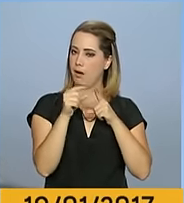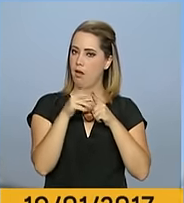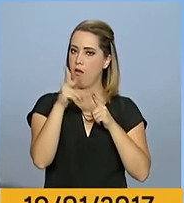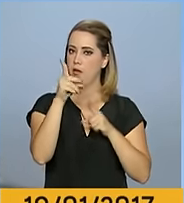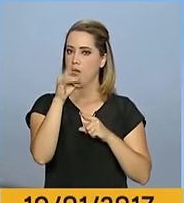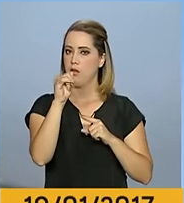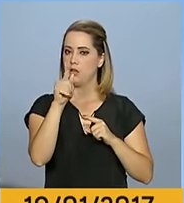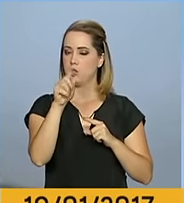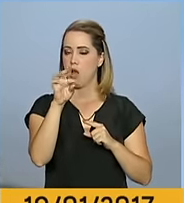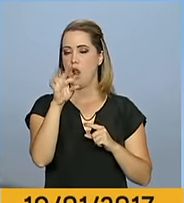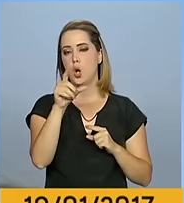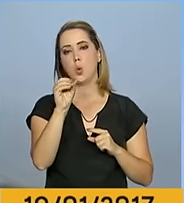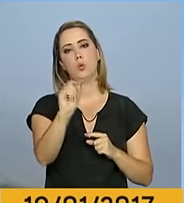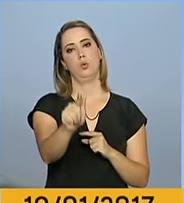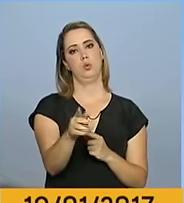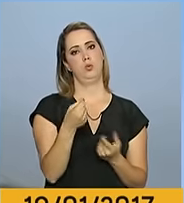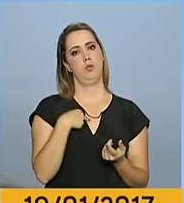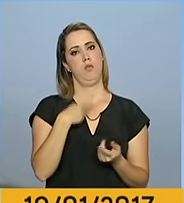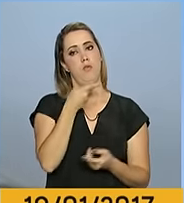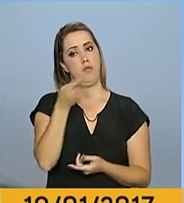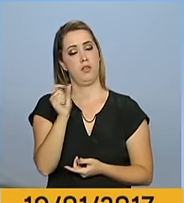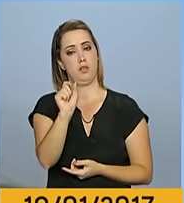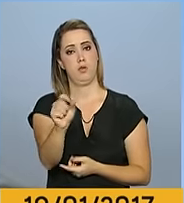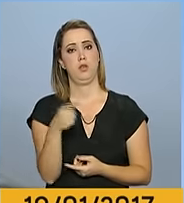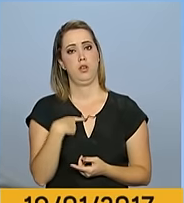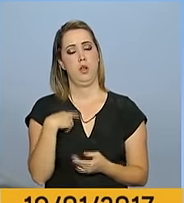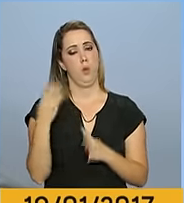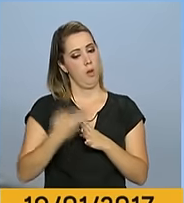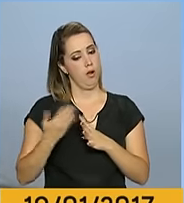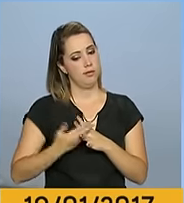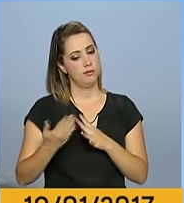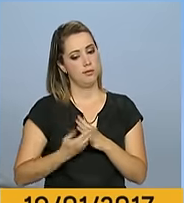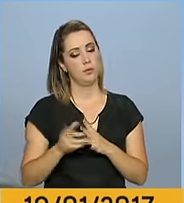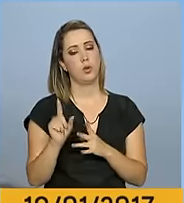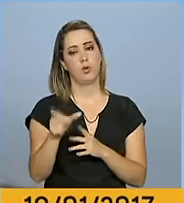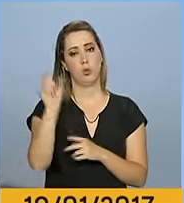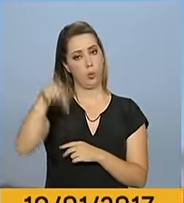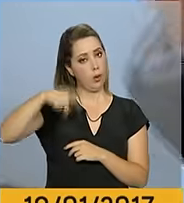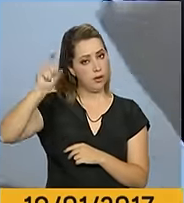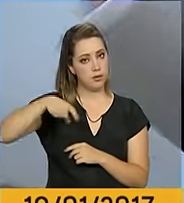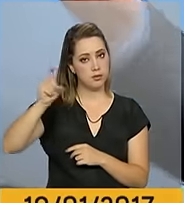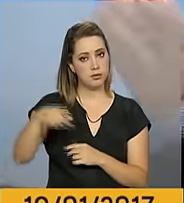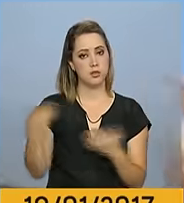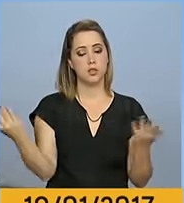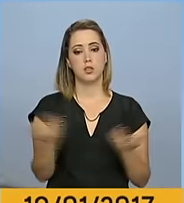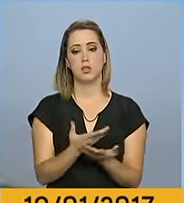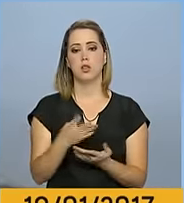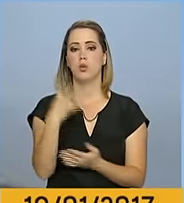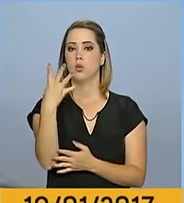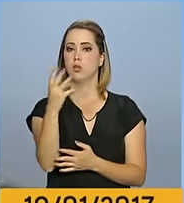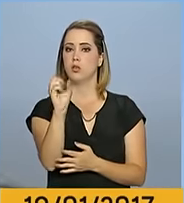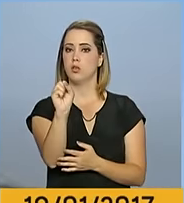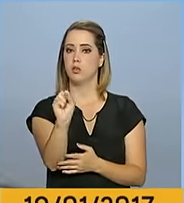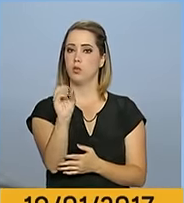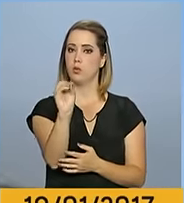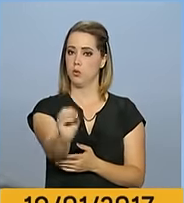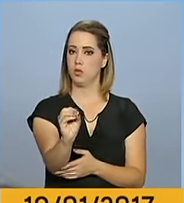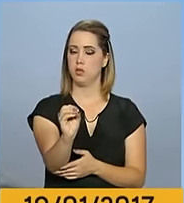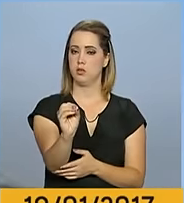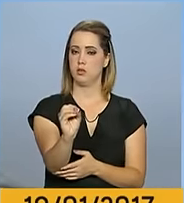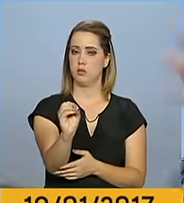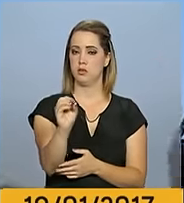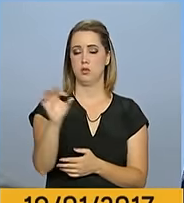Natal, dizer o chamado crédito rotativo do cartão de crédito, agora não será mais 480%, será menos